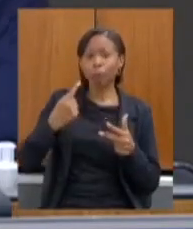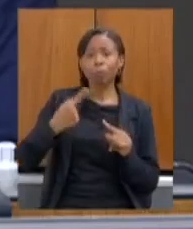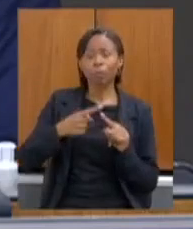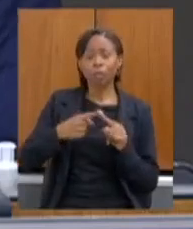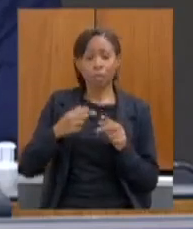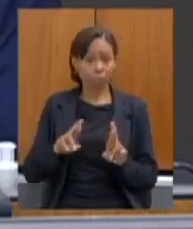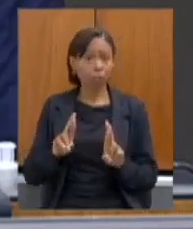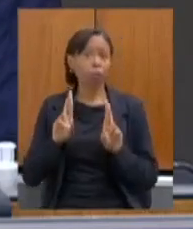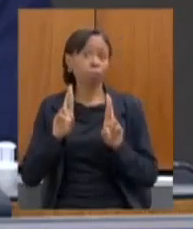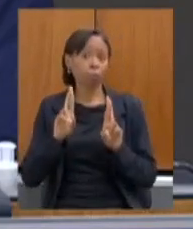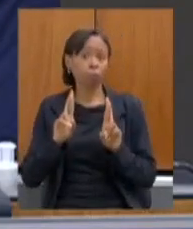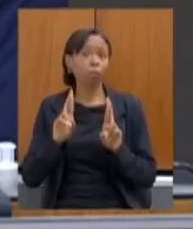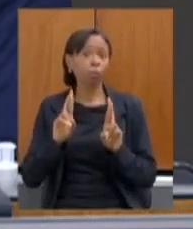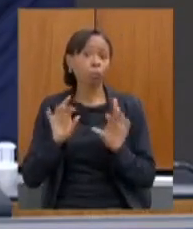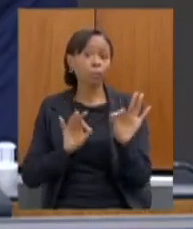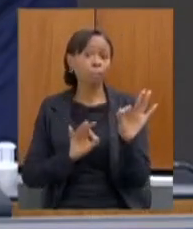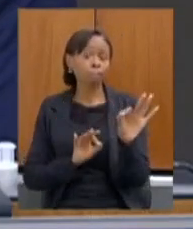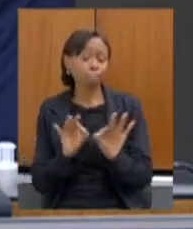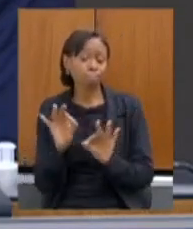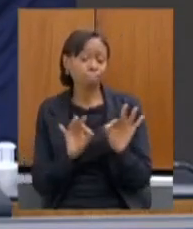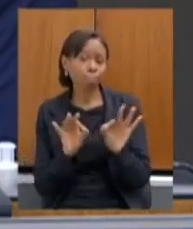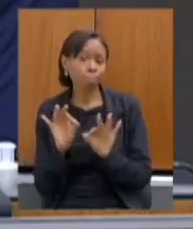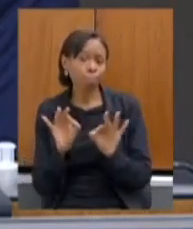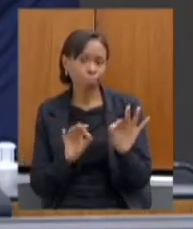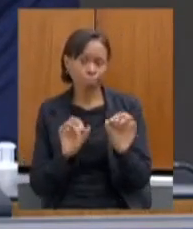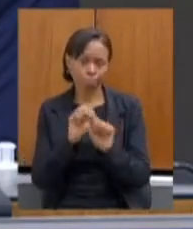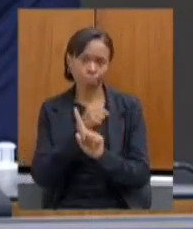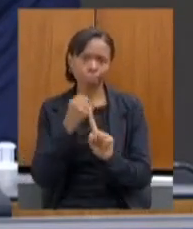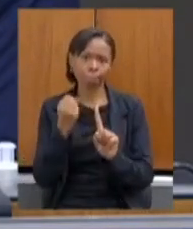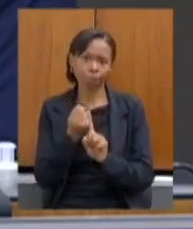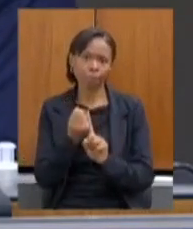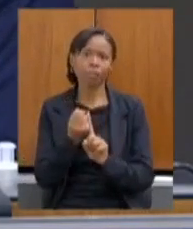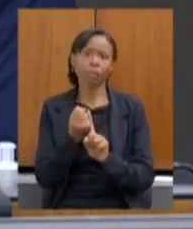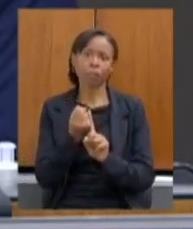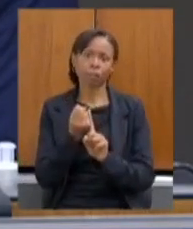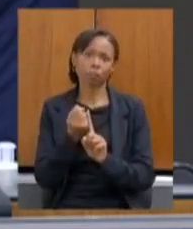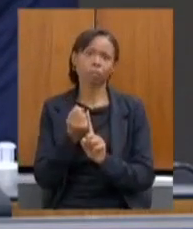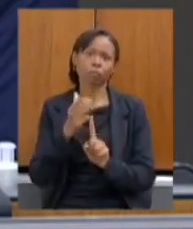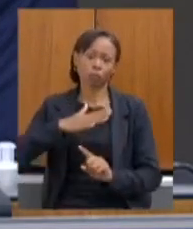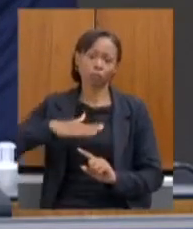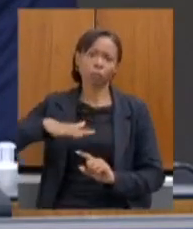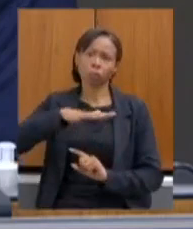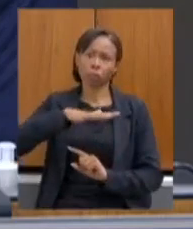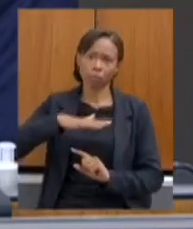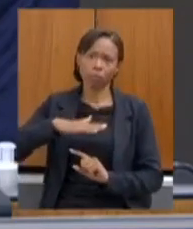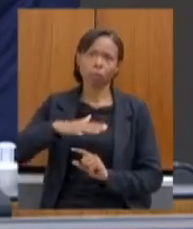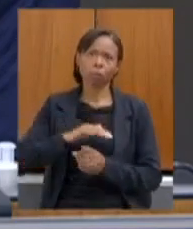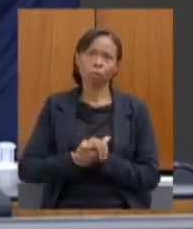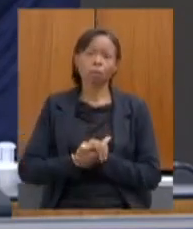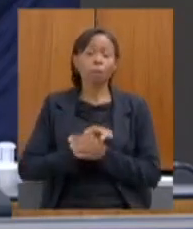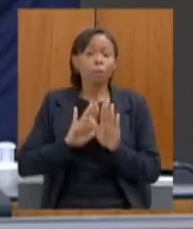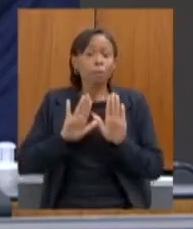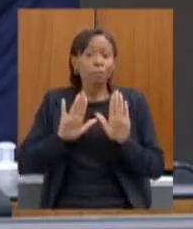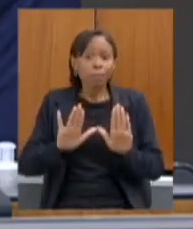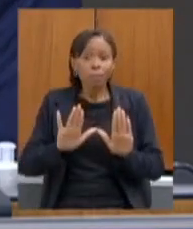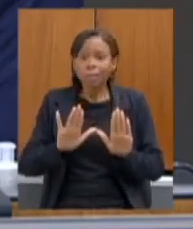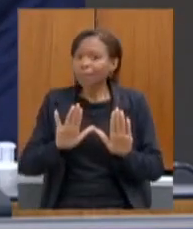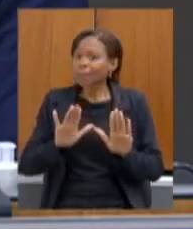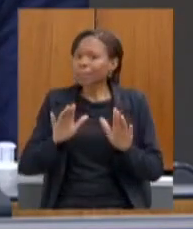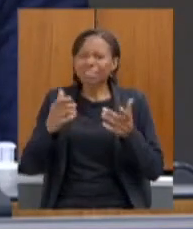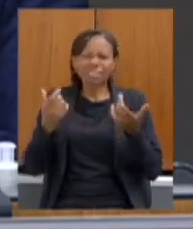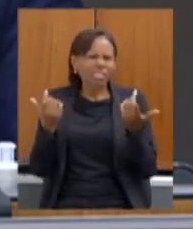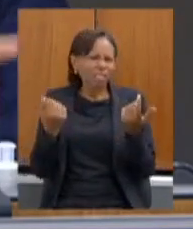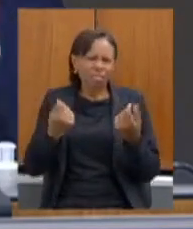é de organizar a sociedade do ponto de vista de formalidades e assim sucessivamente, mas nós não precisamos